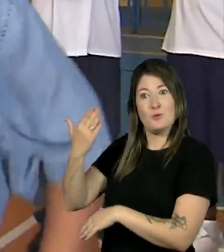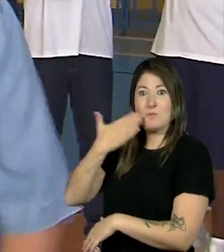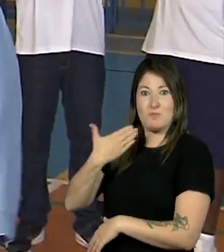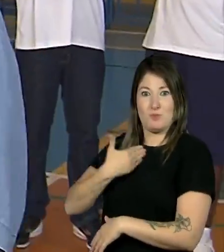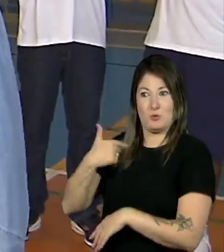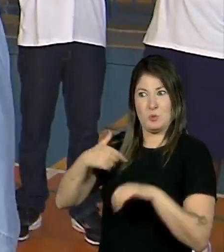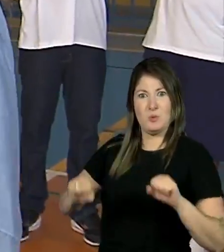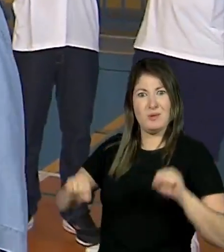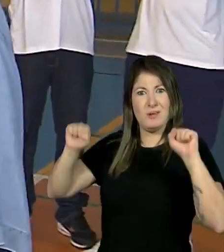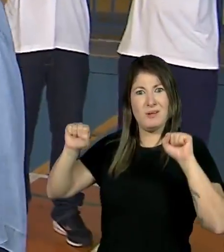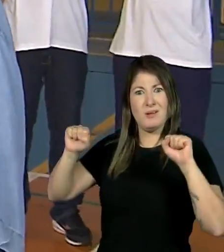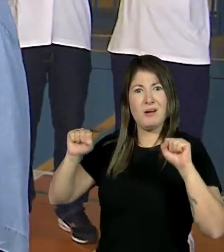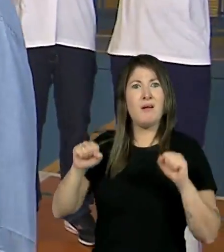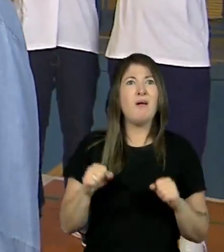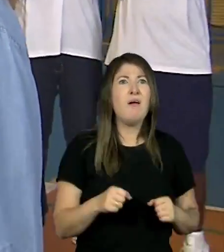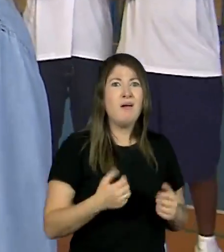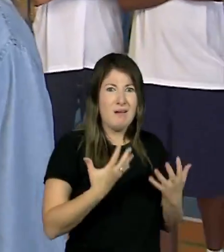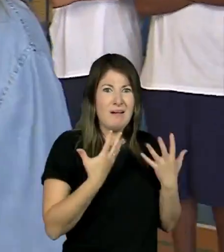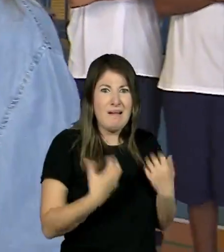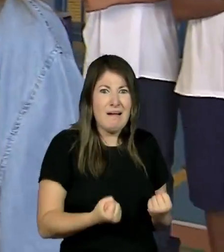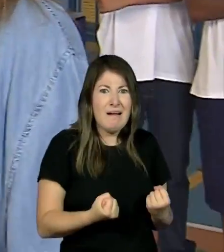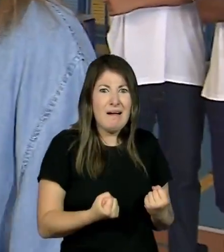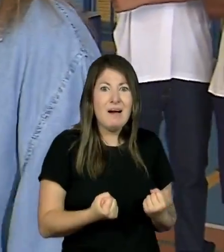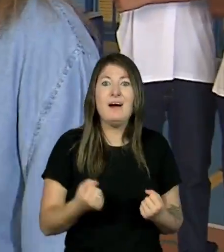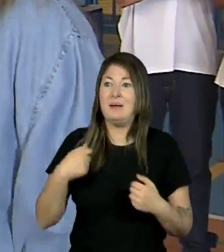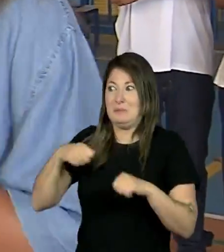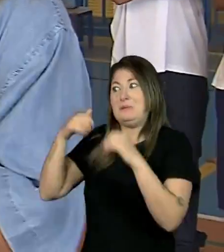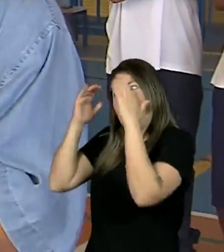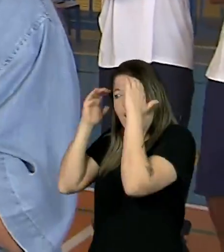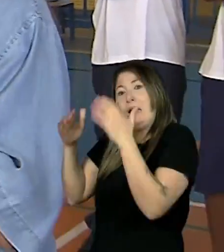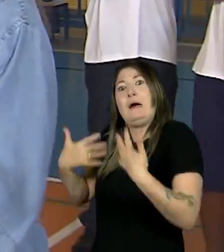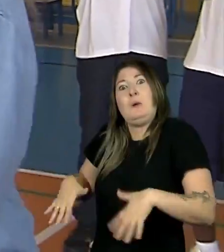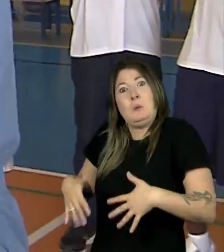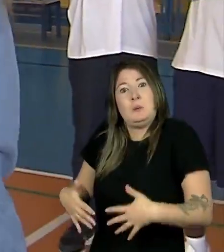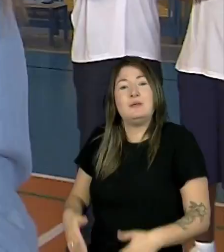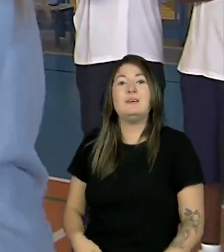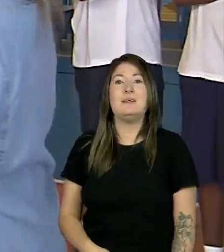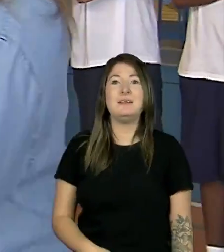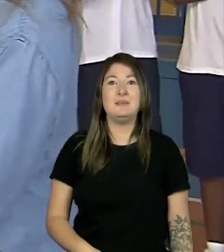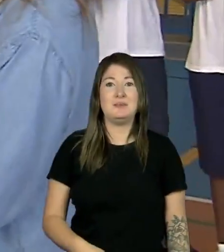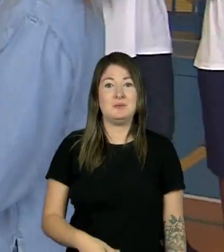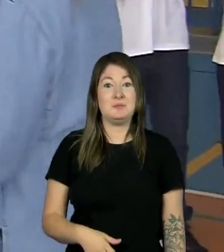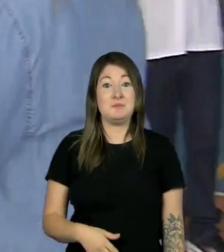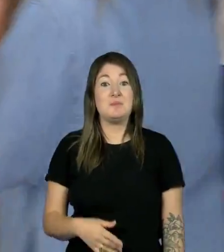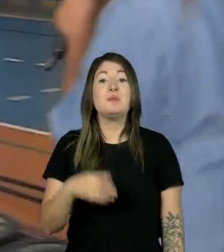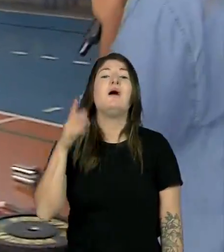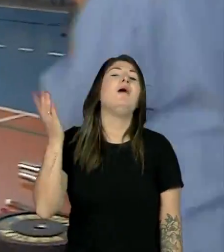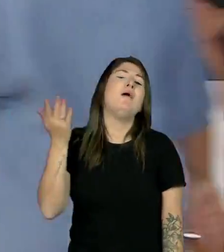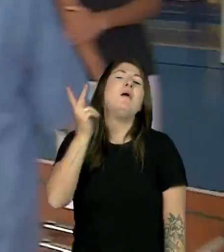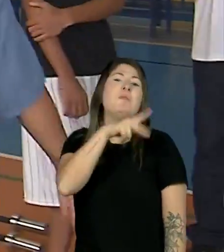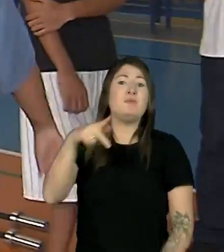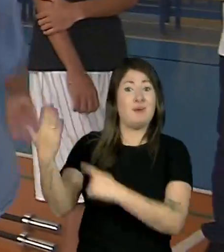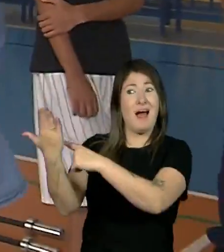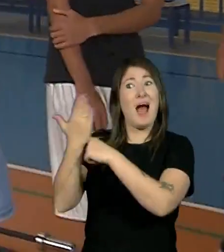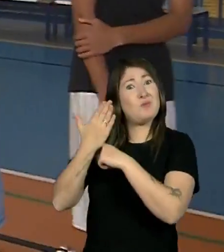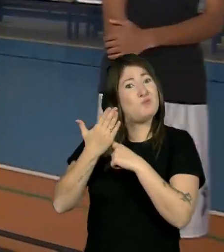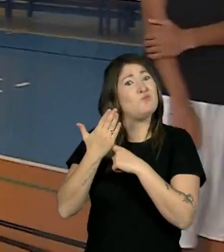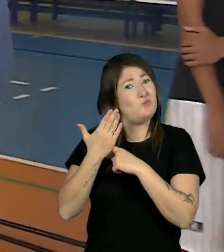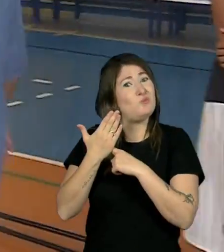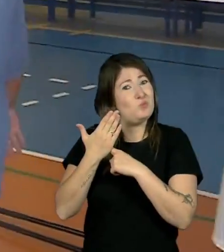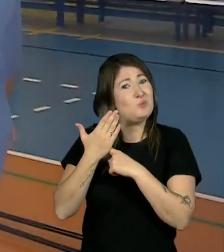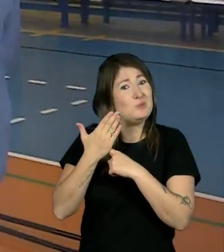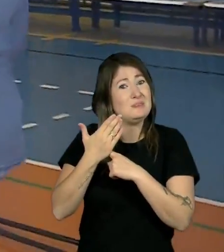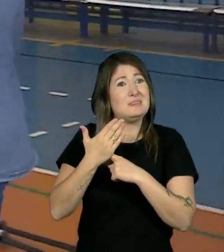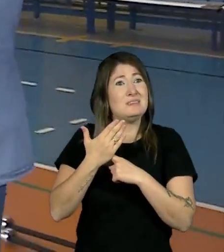mesmo. E agora? Vai que vai. Tem que obedecer, né? Fazer o Vamos quê? lá? Professor, vem cá comigo, Pedrão. Professor, você